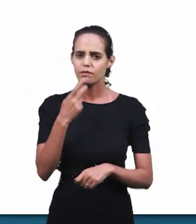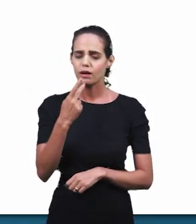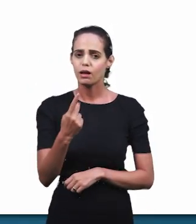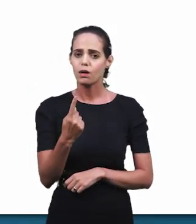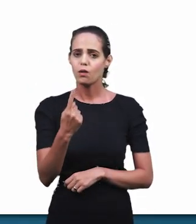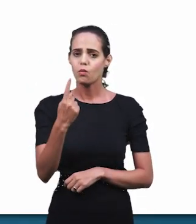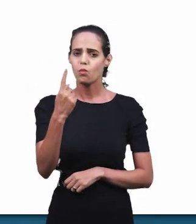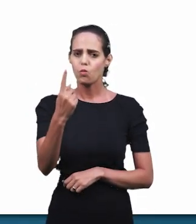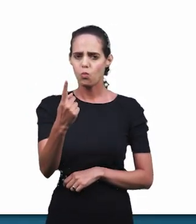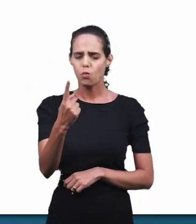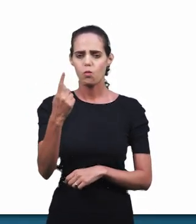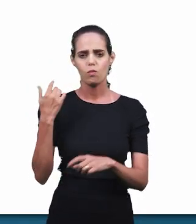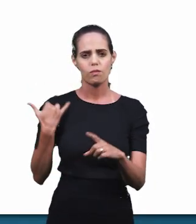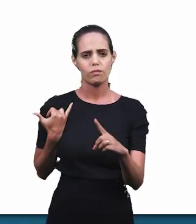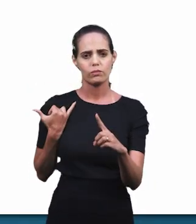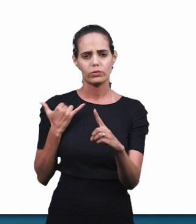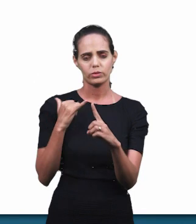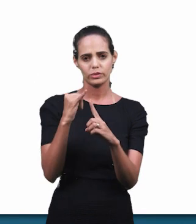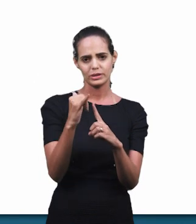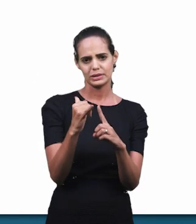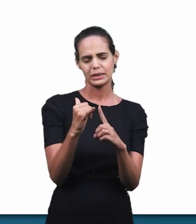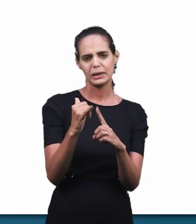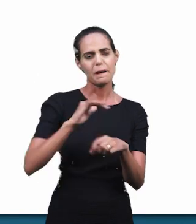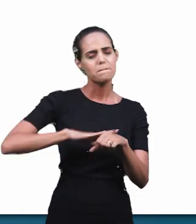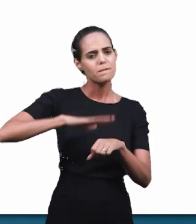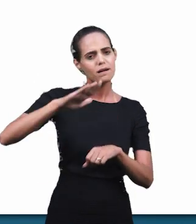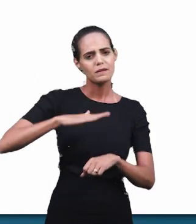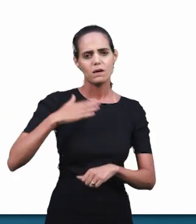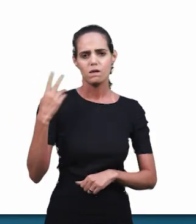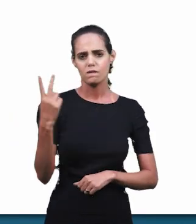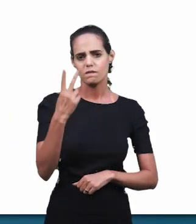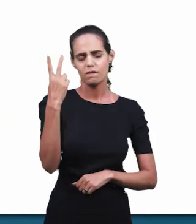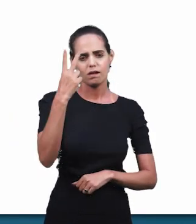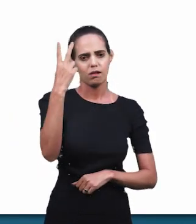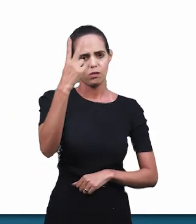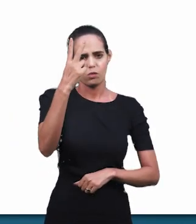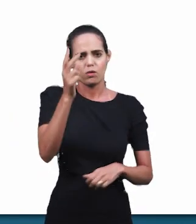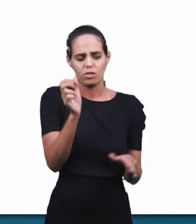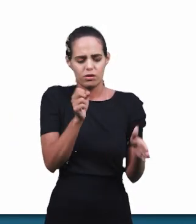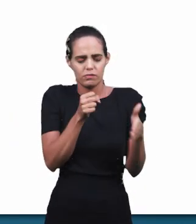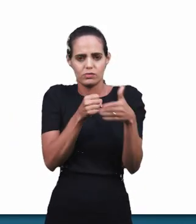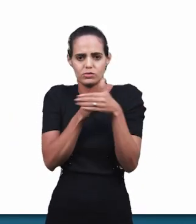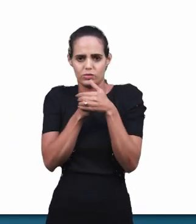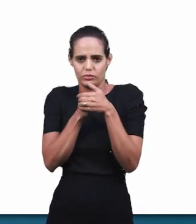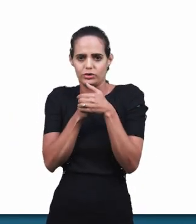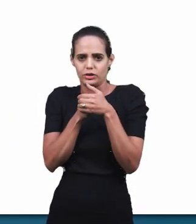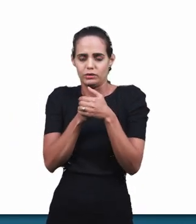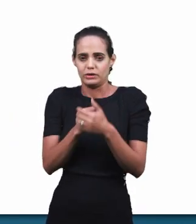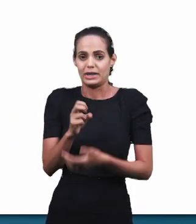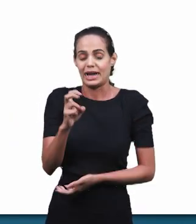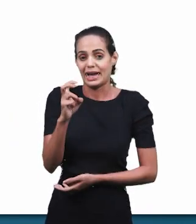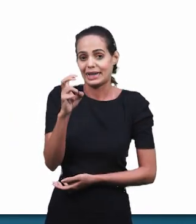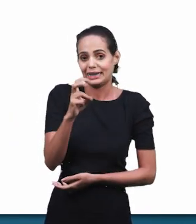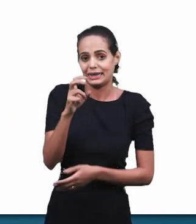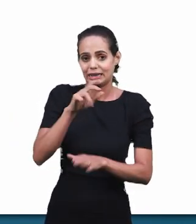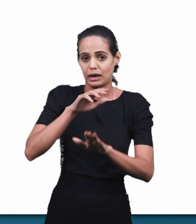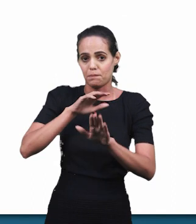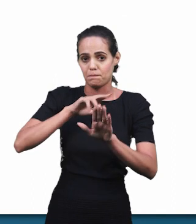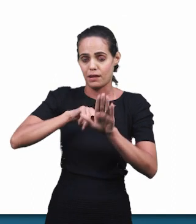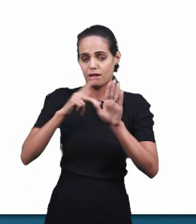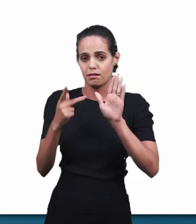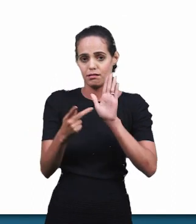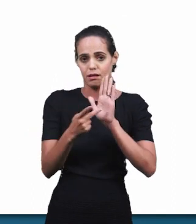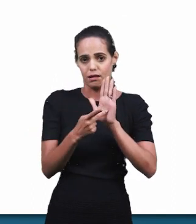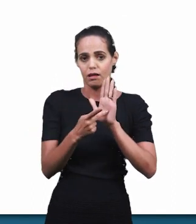item profético de maior valor que estava escondido no tesouro da quinta parábola do reino, em Mateus